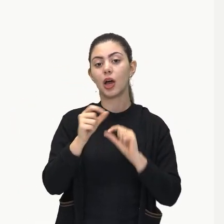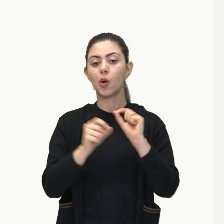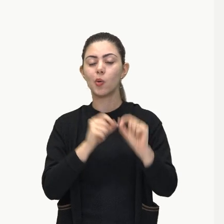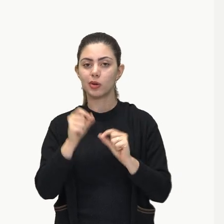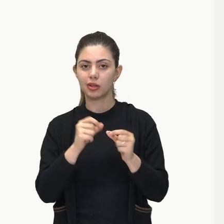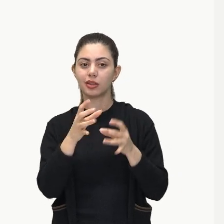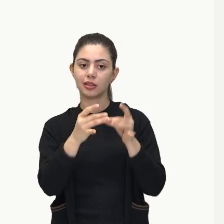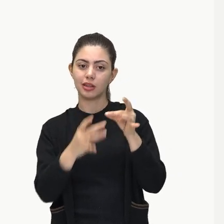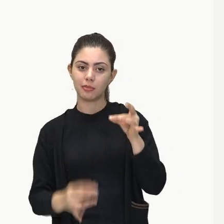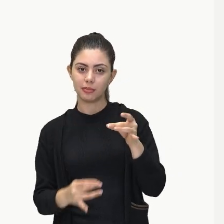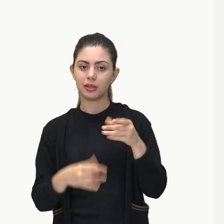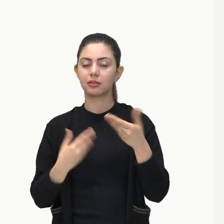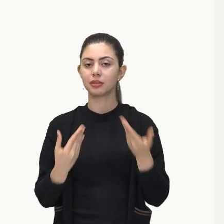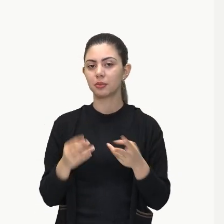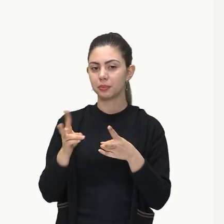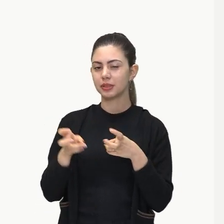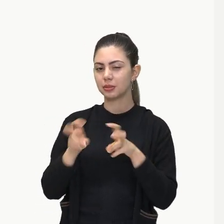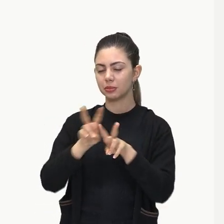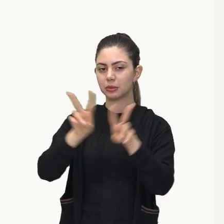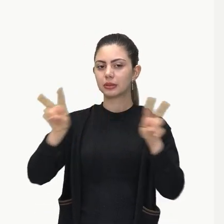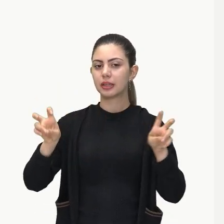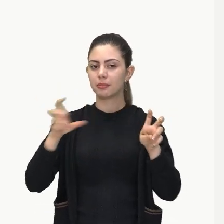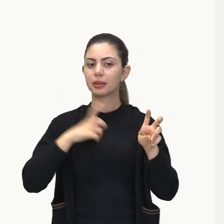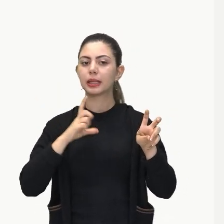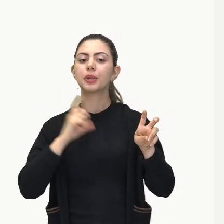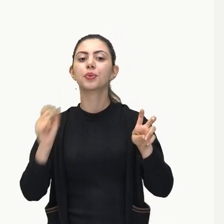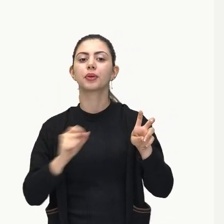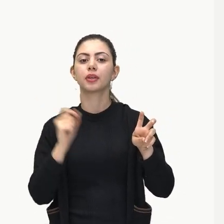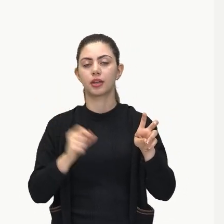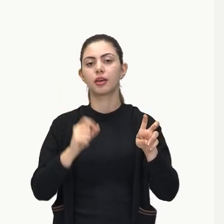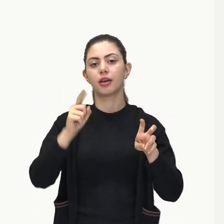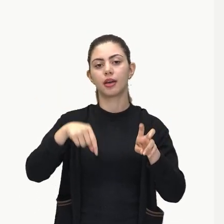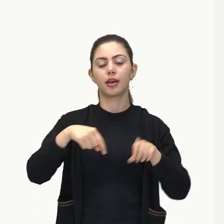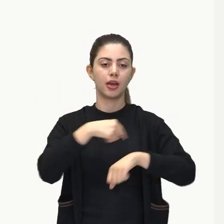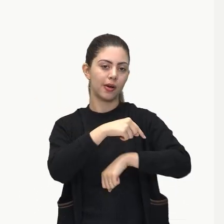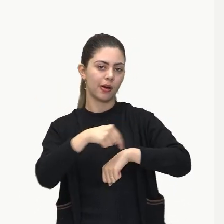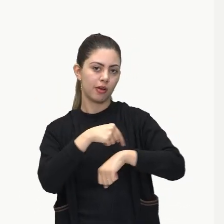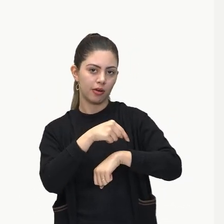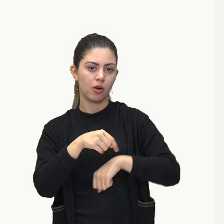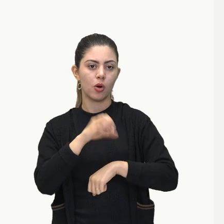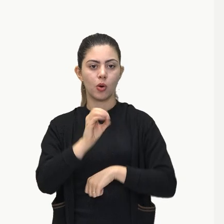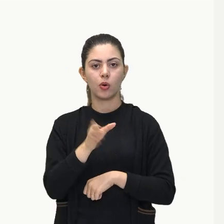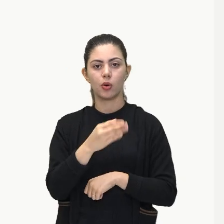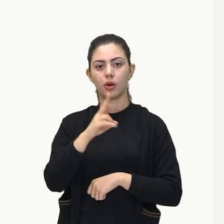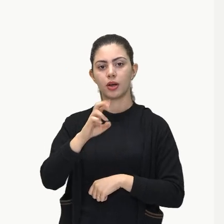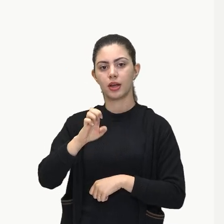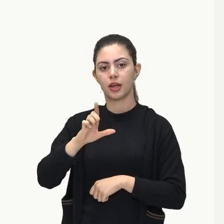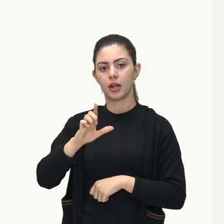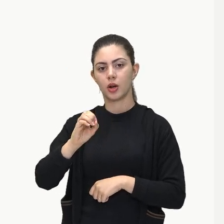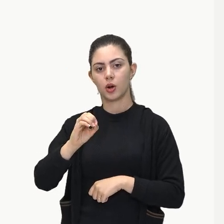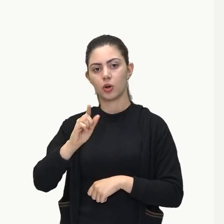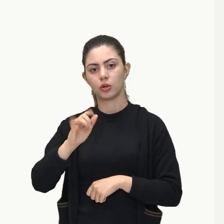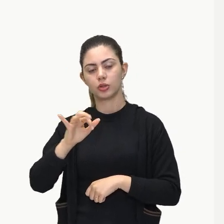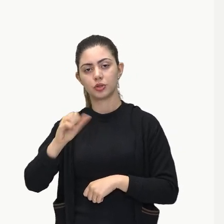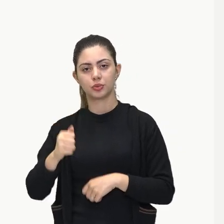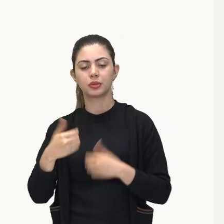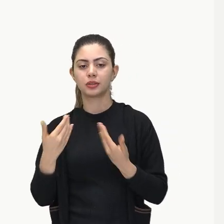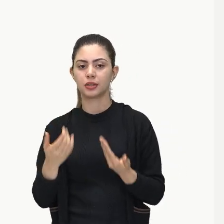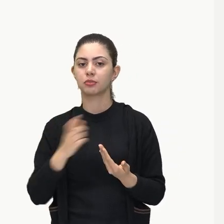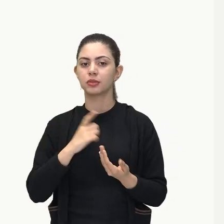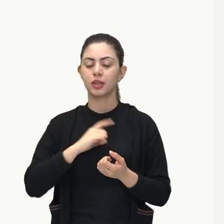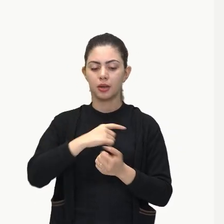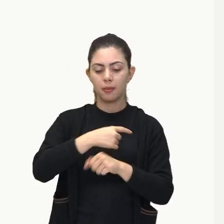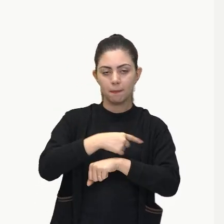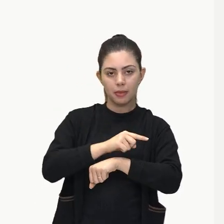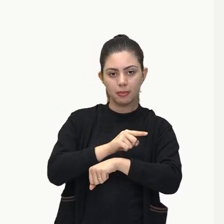objetivo, O Relógio, porque o relógio tem essa característica, principalmente nos analógicos, do som que ele vai fazendo com o